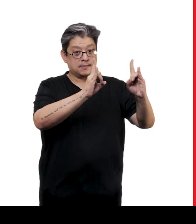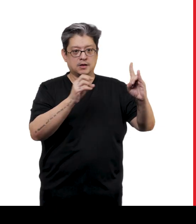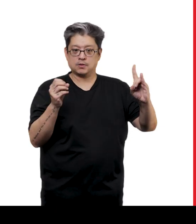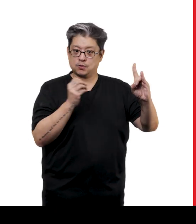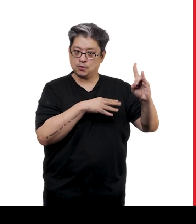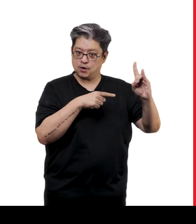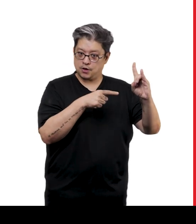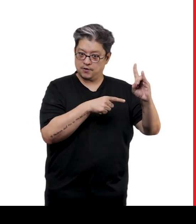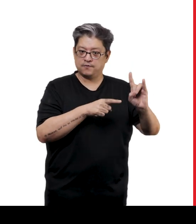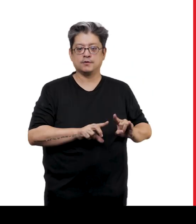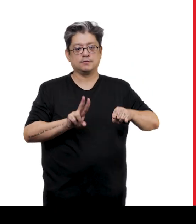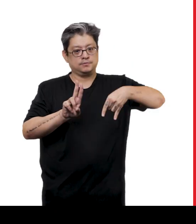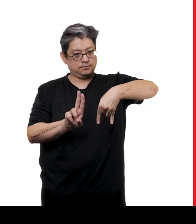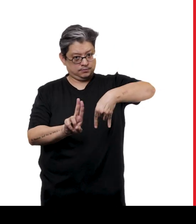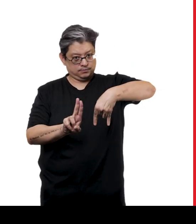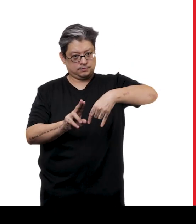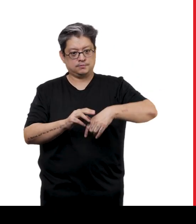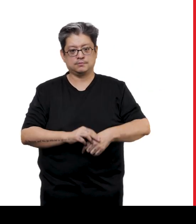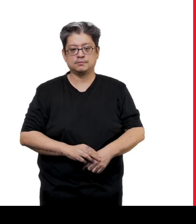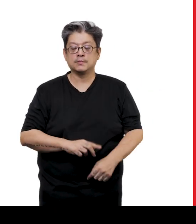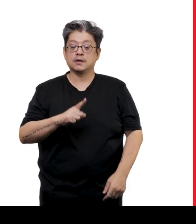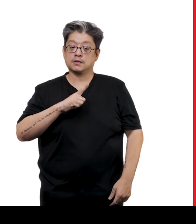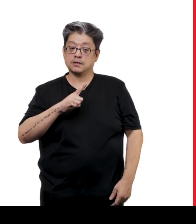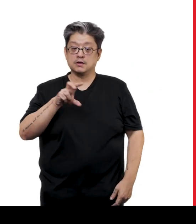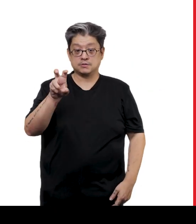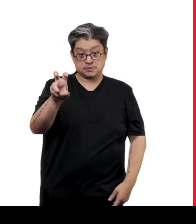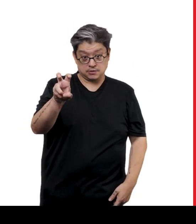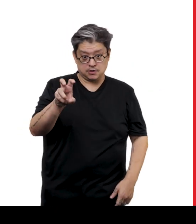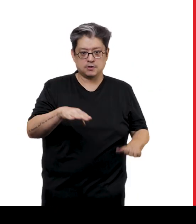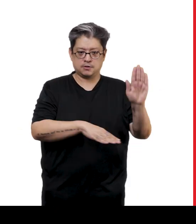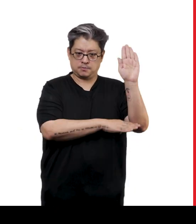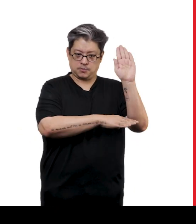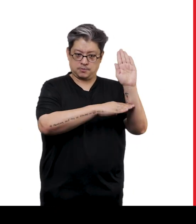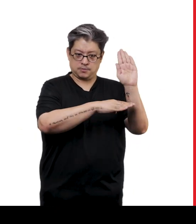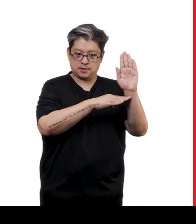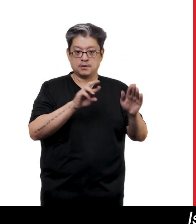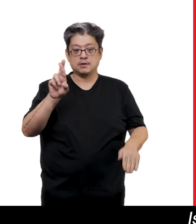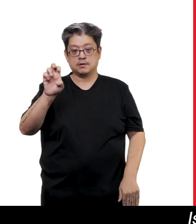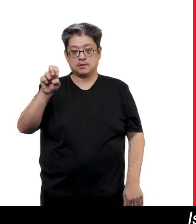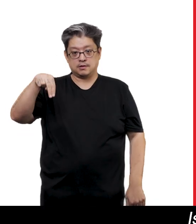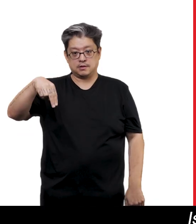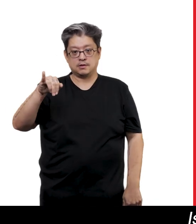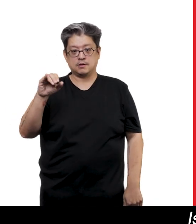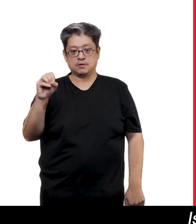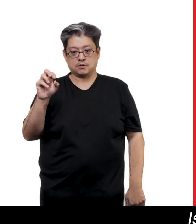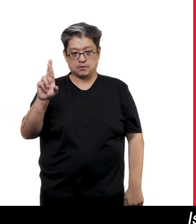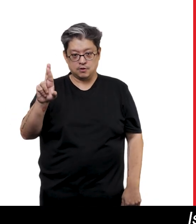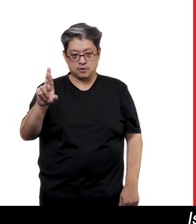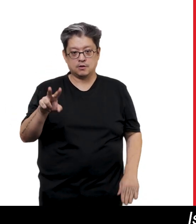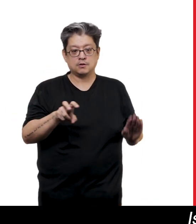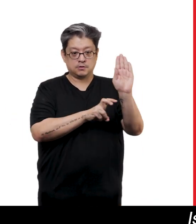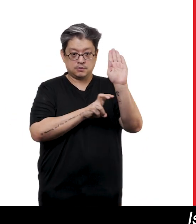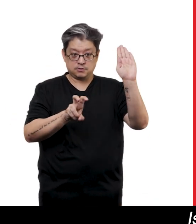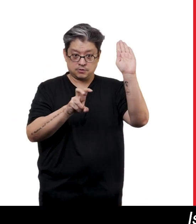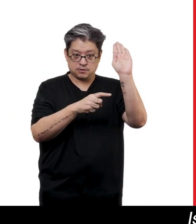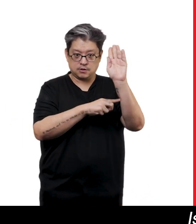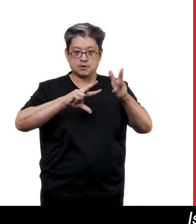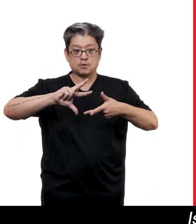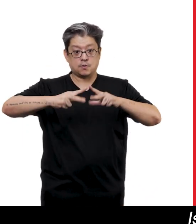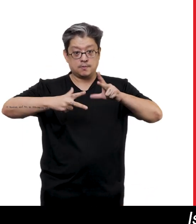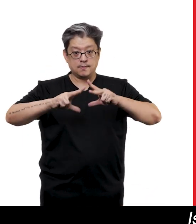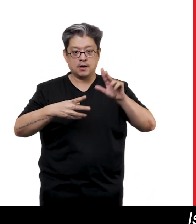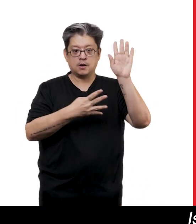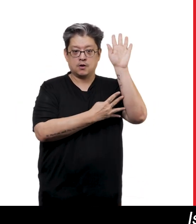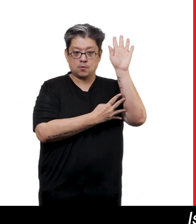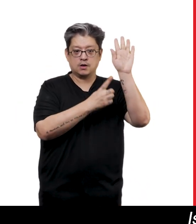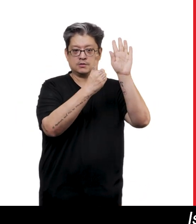4º e 10º andares, Artes da África, 3º andar, Isaac Julian, Lina Bobardi,